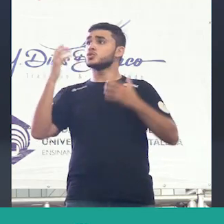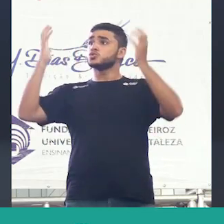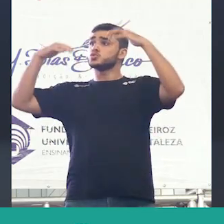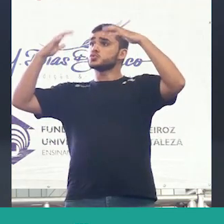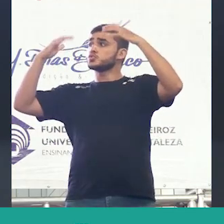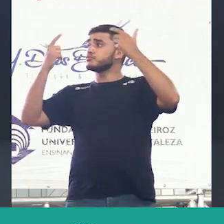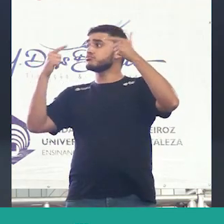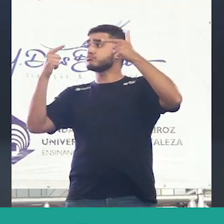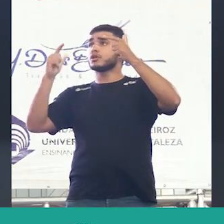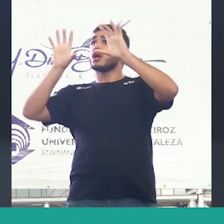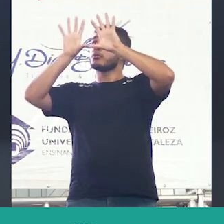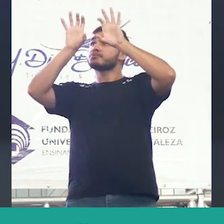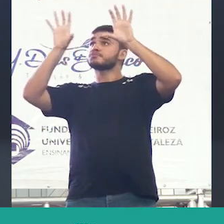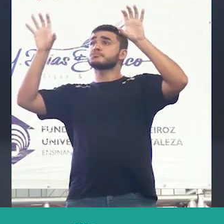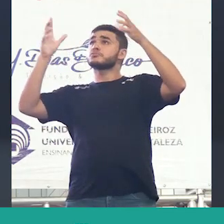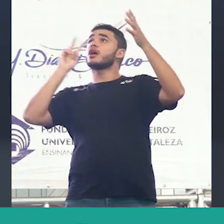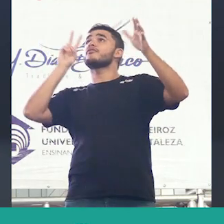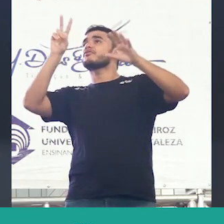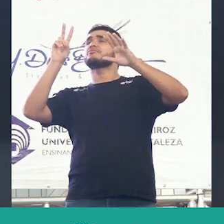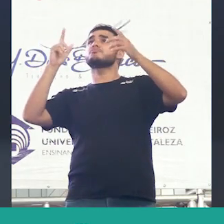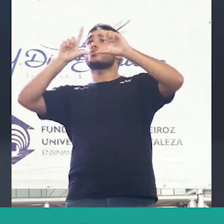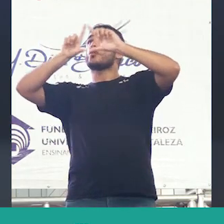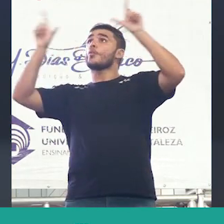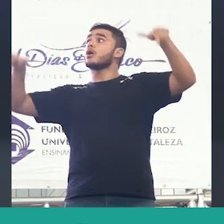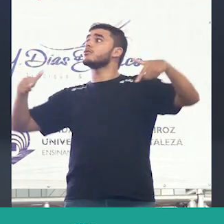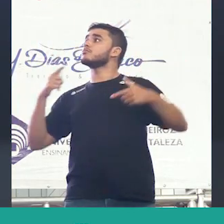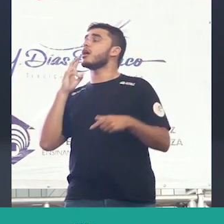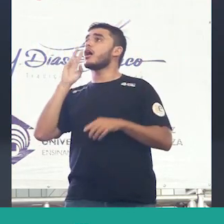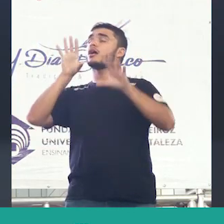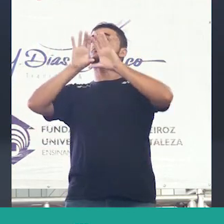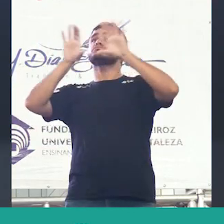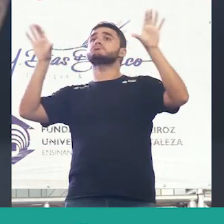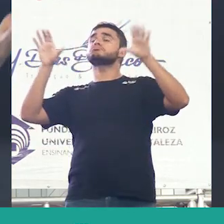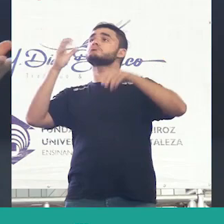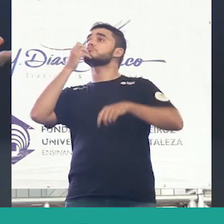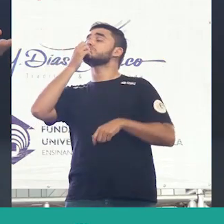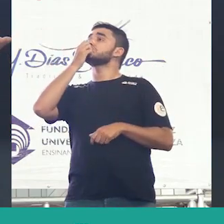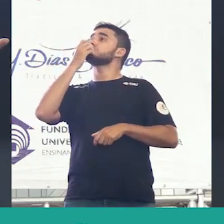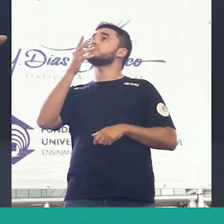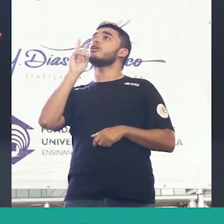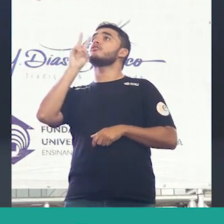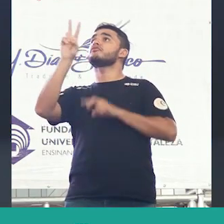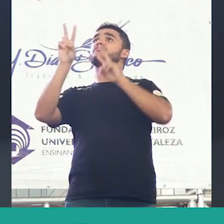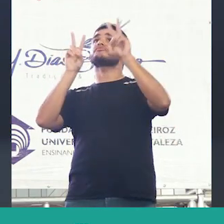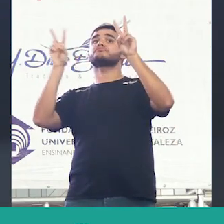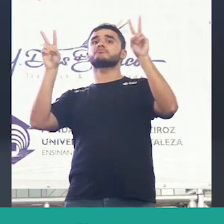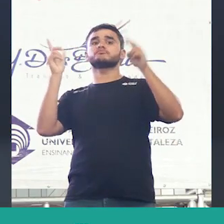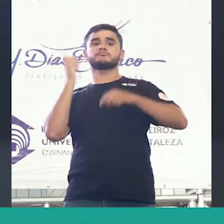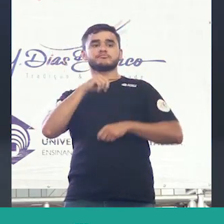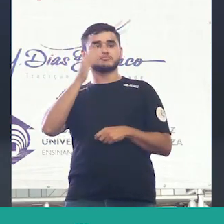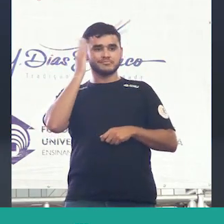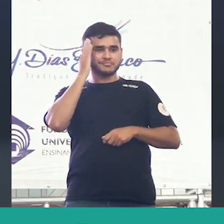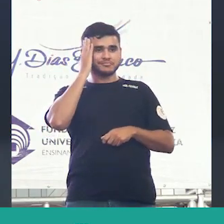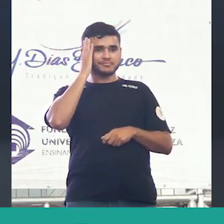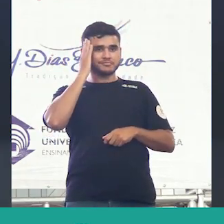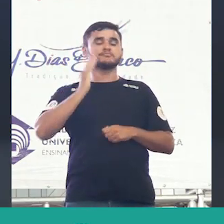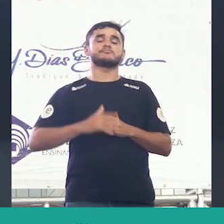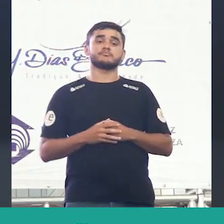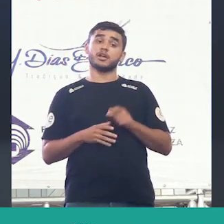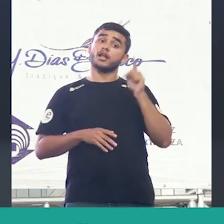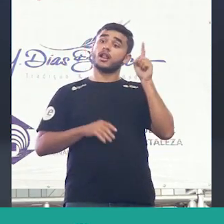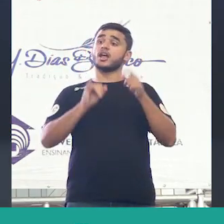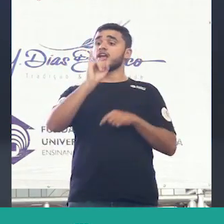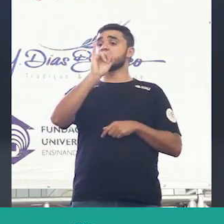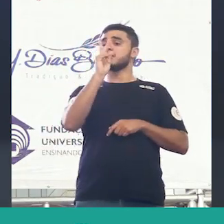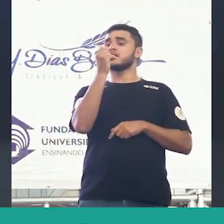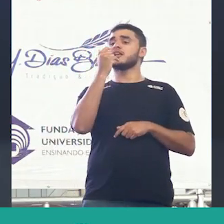seco. Não tinha o que no céu, pessoal? Não tinha o que? Nuvem, não tinha possibilidade de chuva. Lá na Ilha dos Príncipes estava